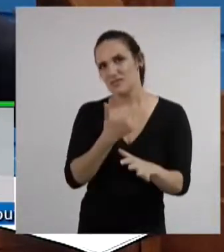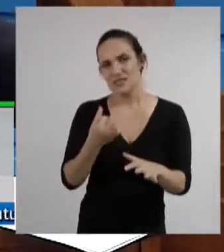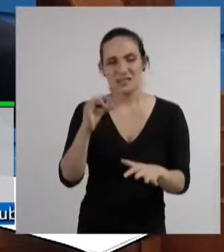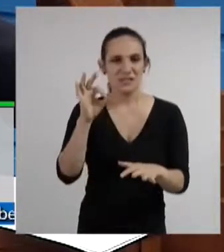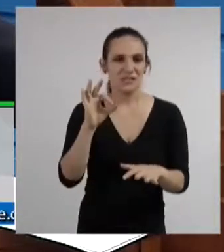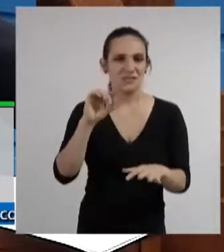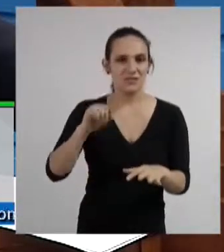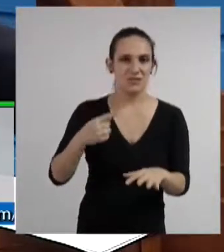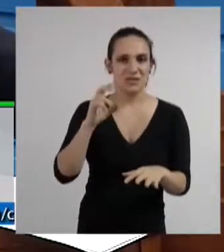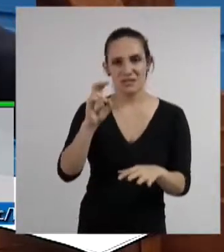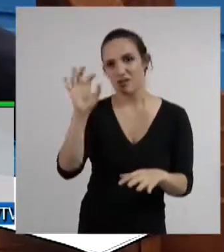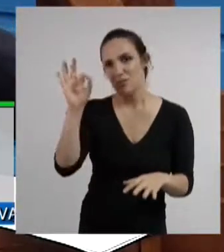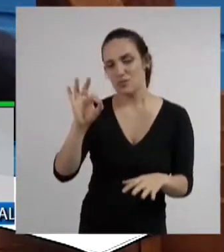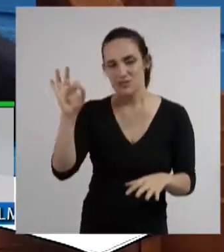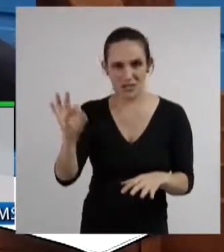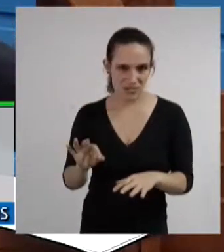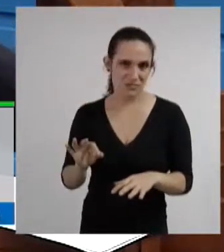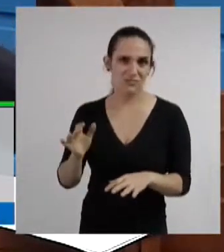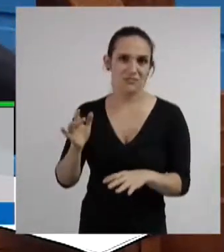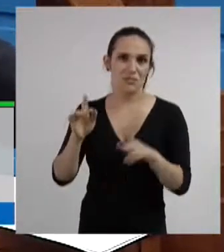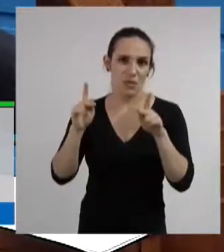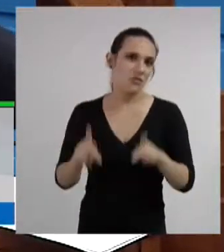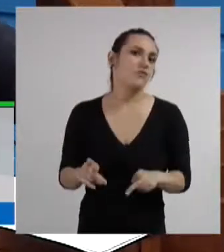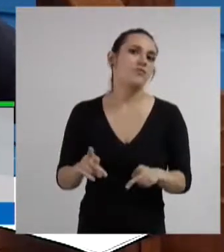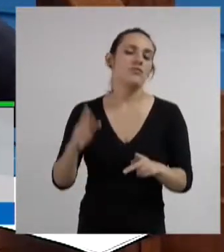26,5% da população brasileira.